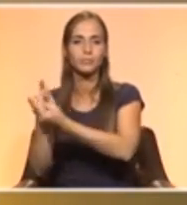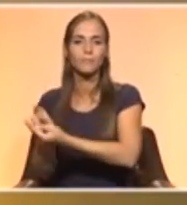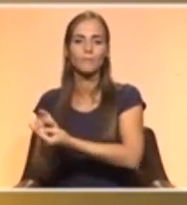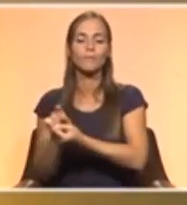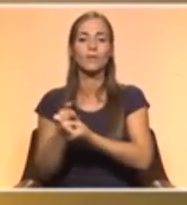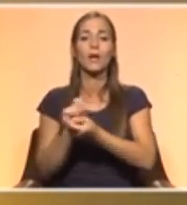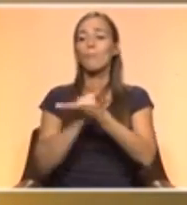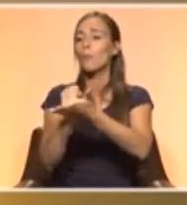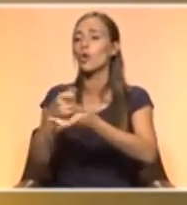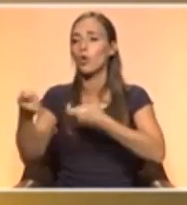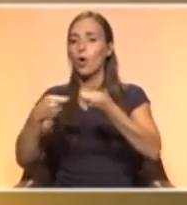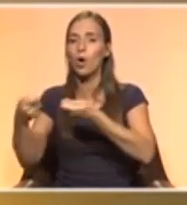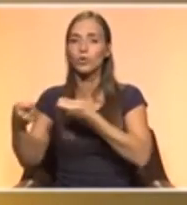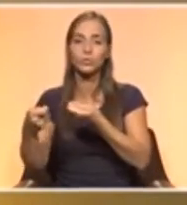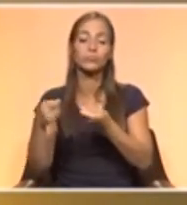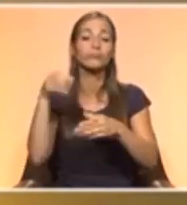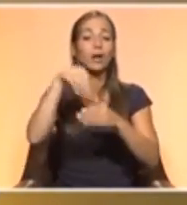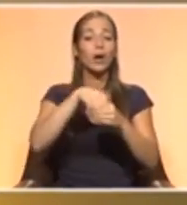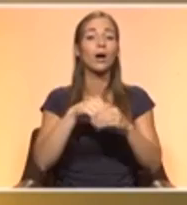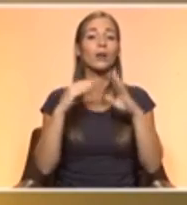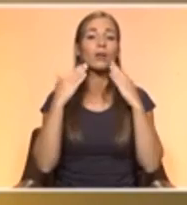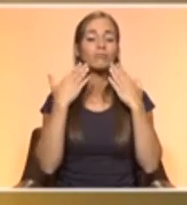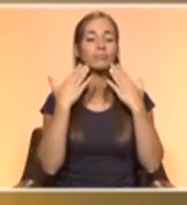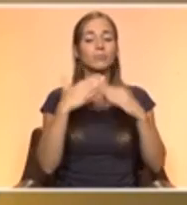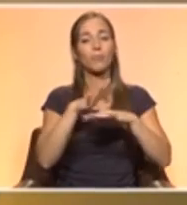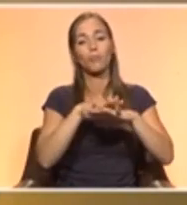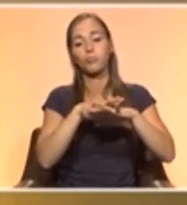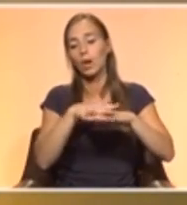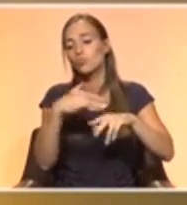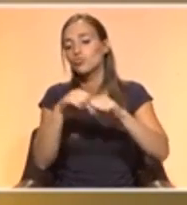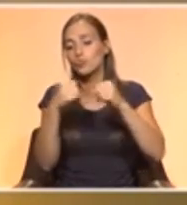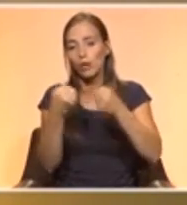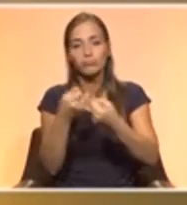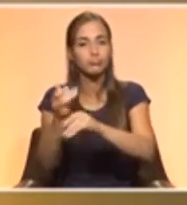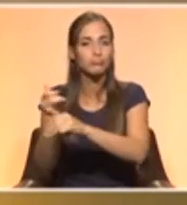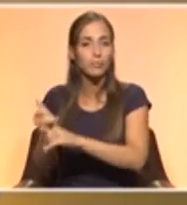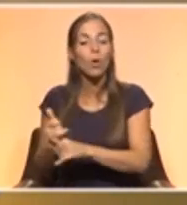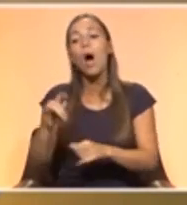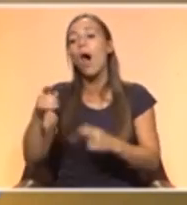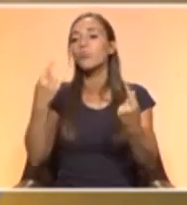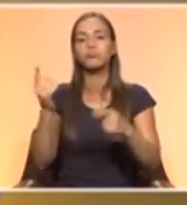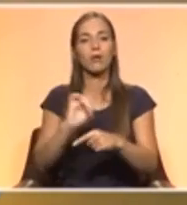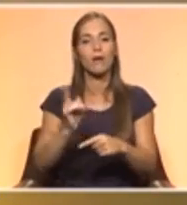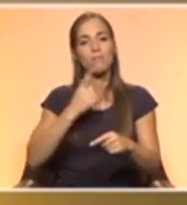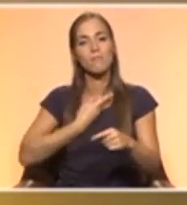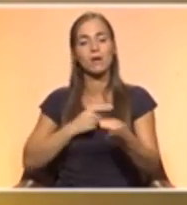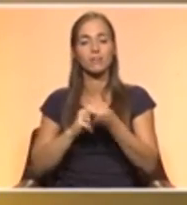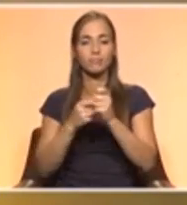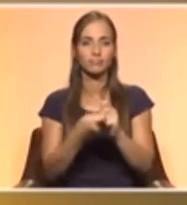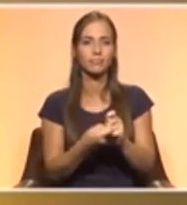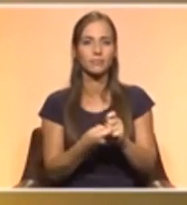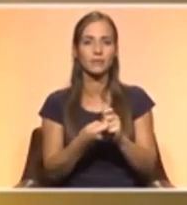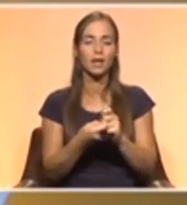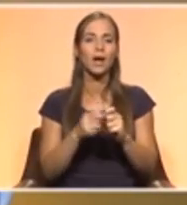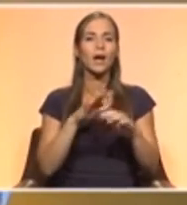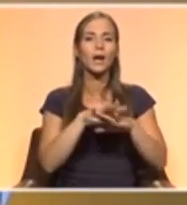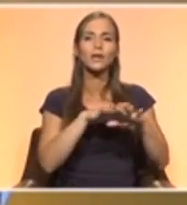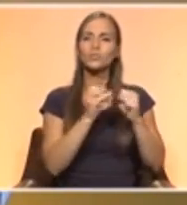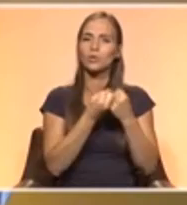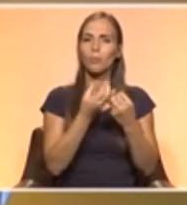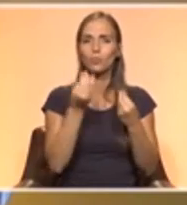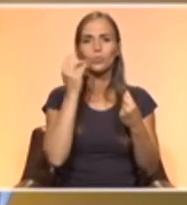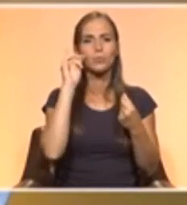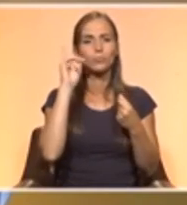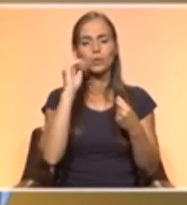to Business seja o que for nas redes sociais outros não portanto terá que adaptar mas é muito importante o Website e e as razões são simples Por exemplo quando nós